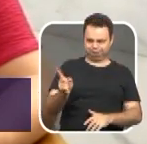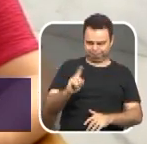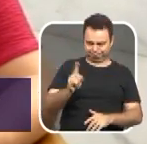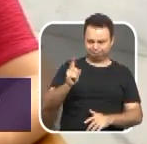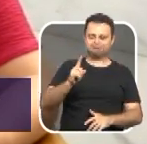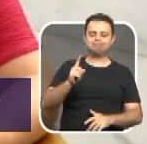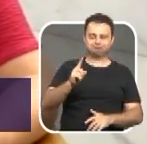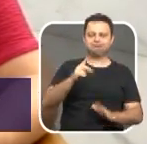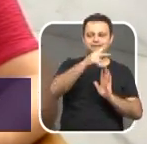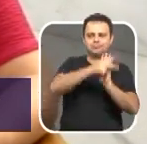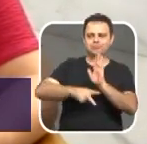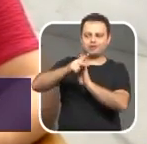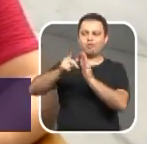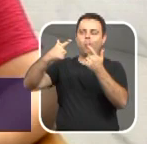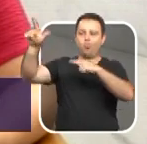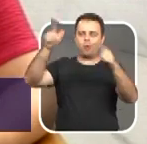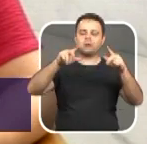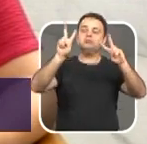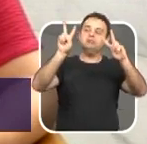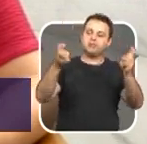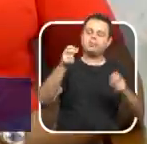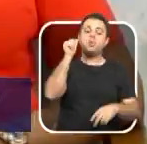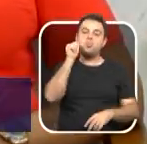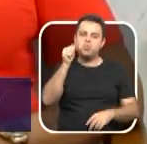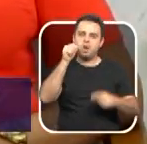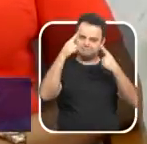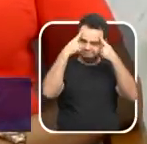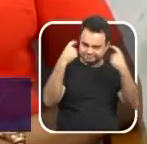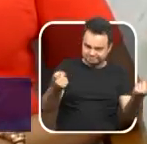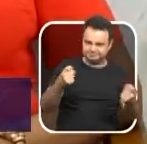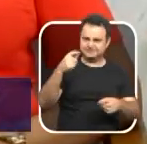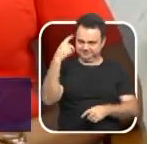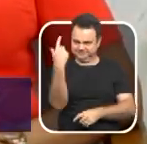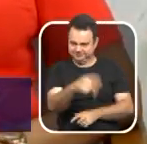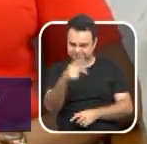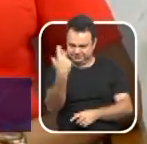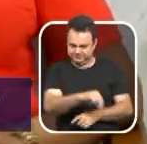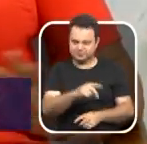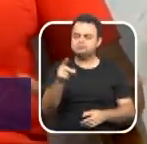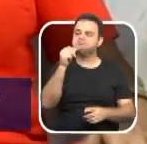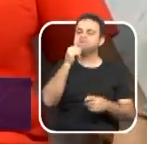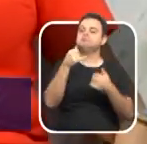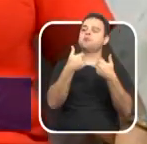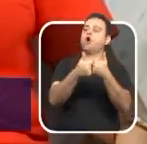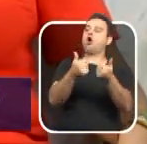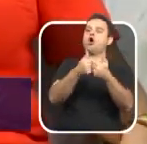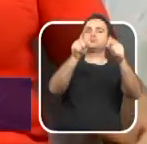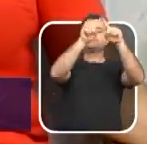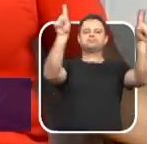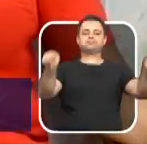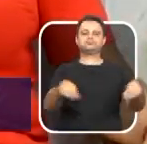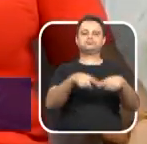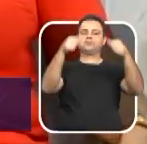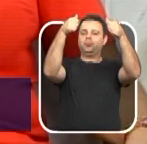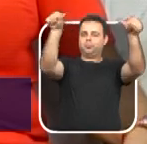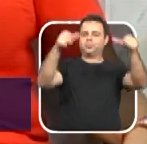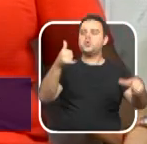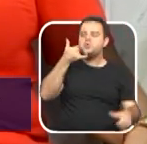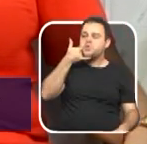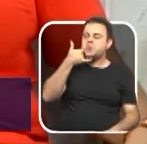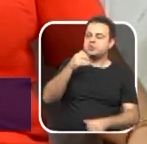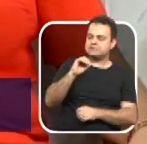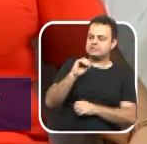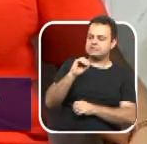Disque 180 também foi uma iniciativa sua. Foi uma iniciativa minha porque logo que nós assumimos o mandato, vou fazer